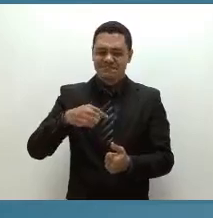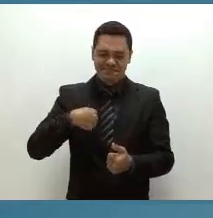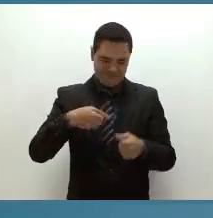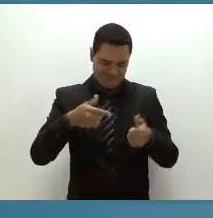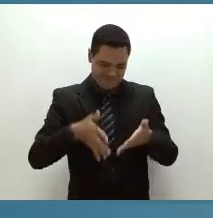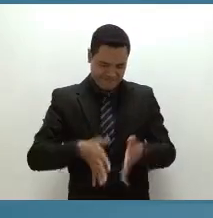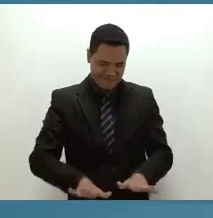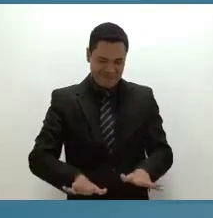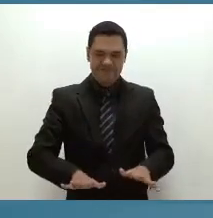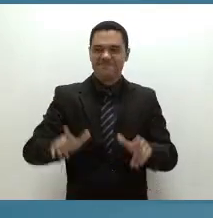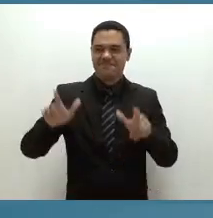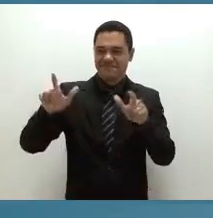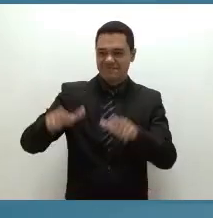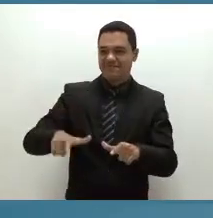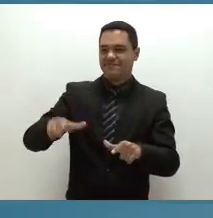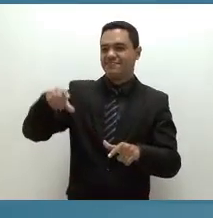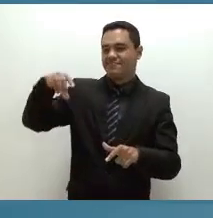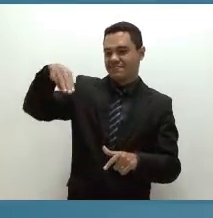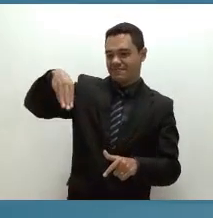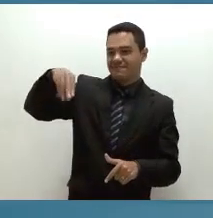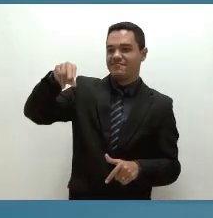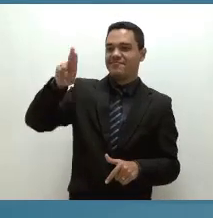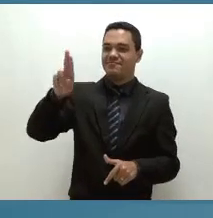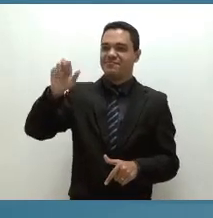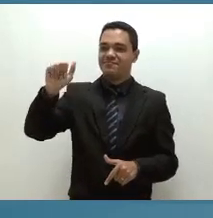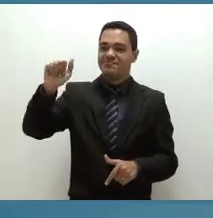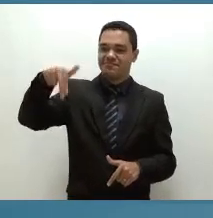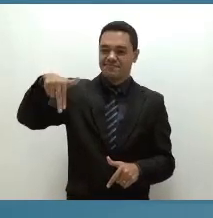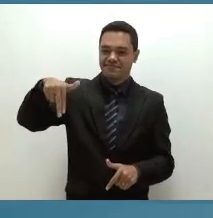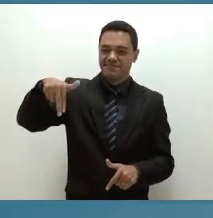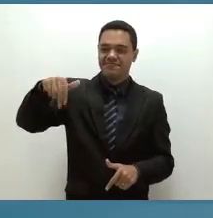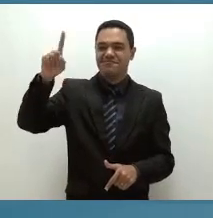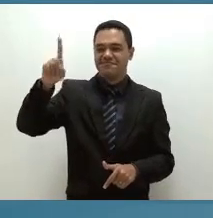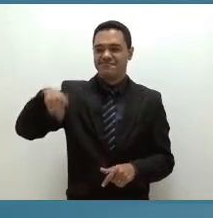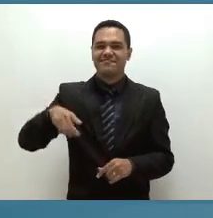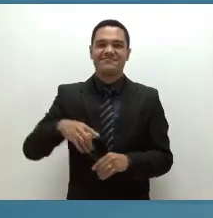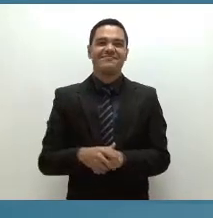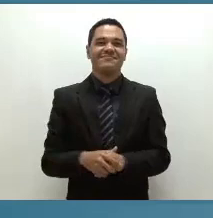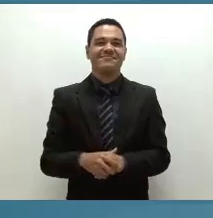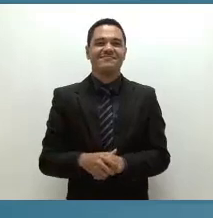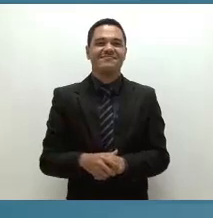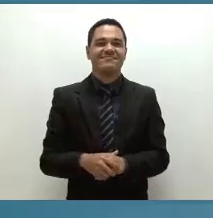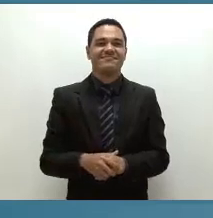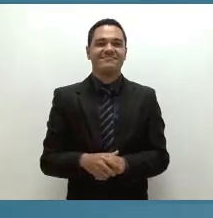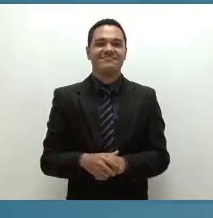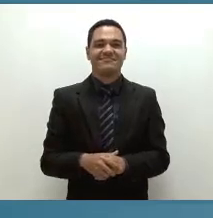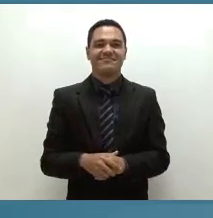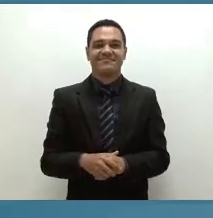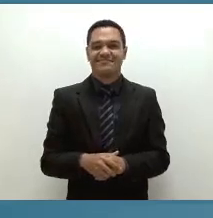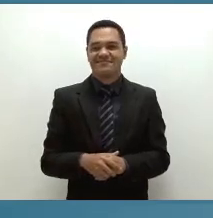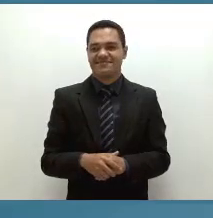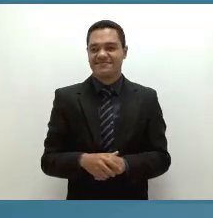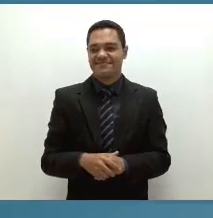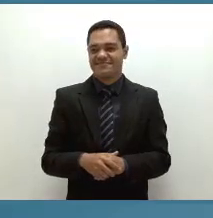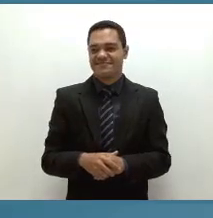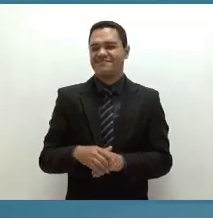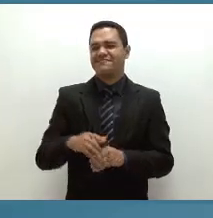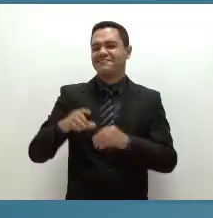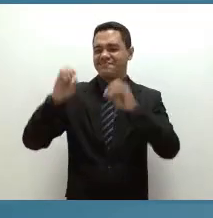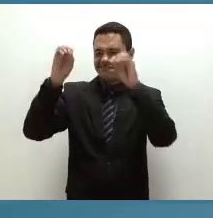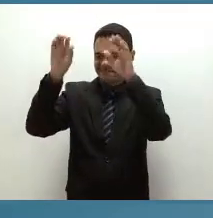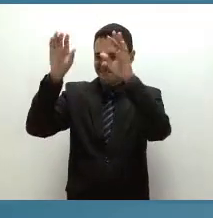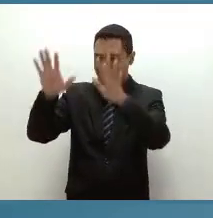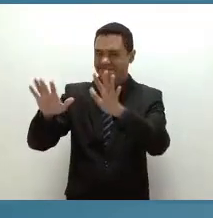terra abençoada. São Francisco de Paula, que é o padroeiro de Moaná, abençoe a todos os meus